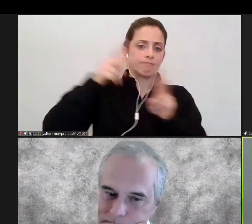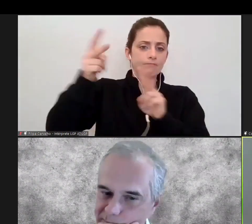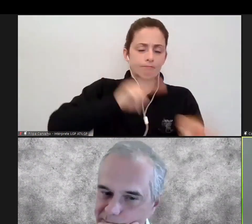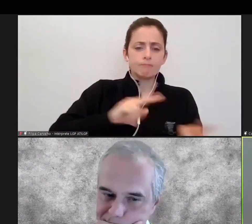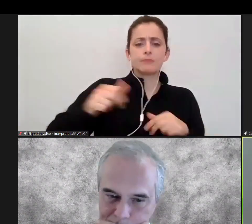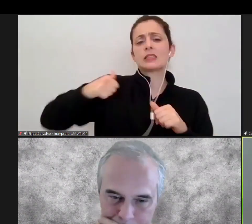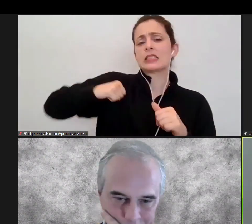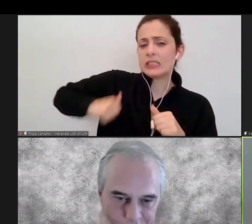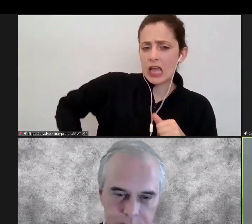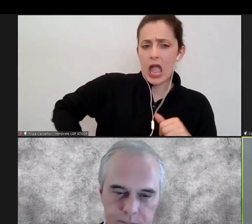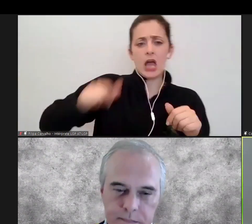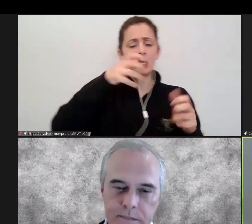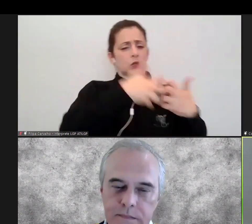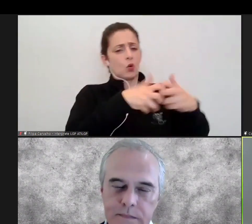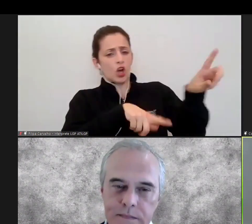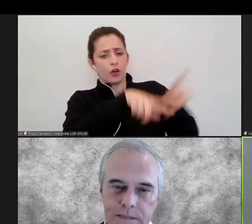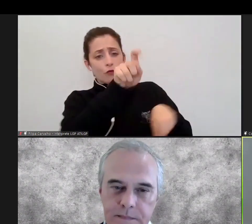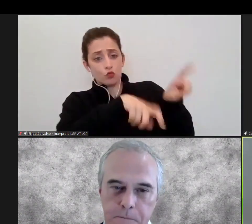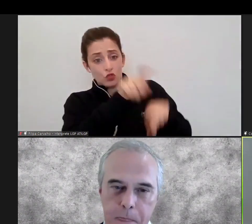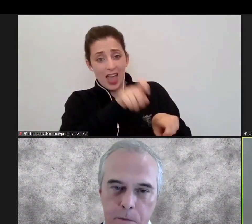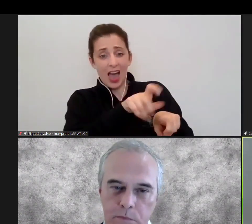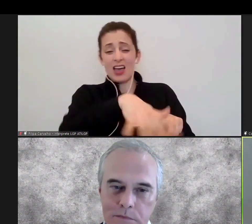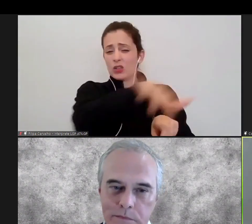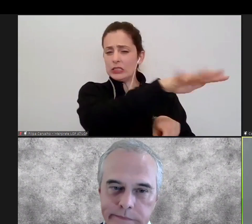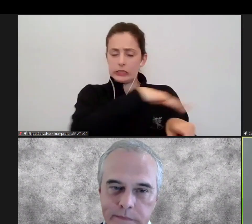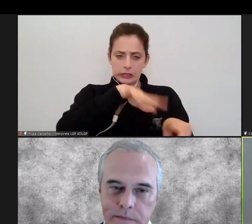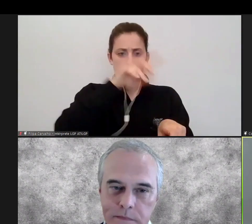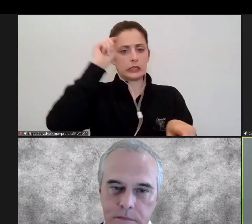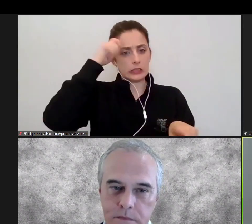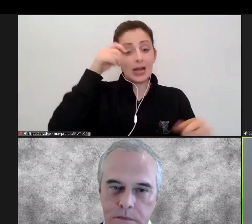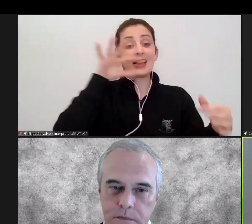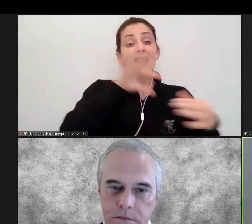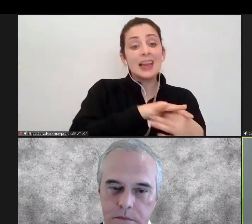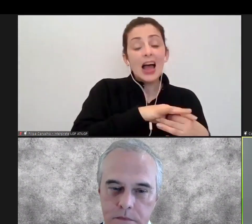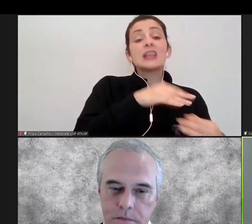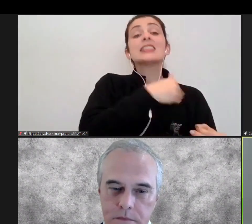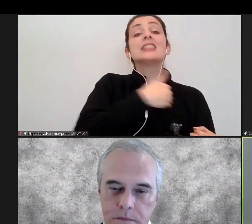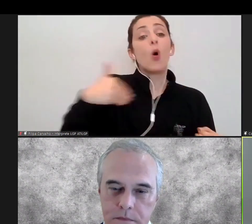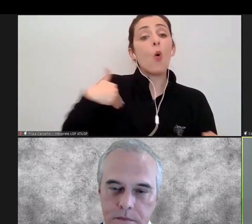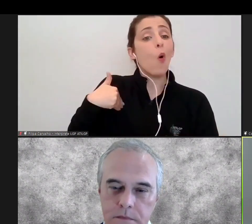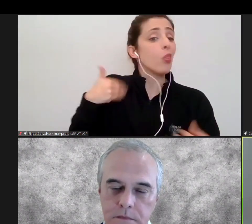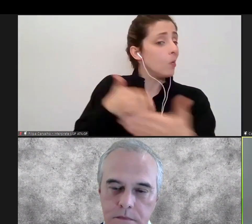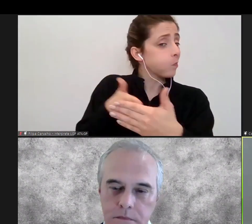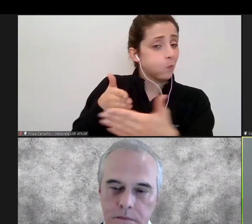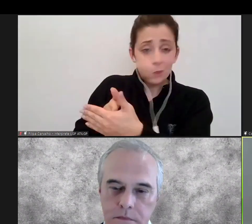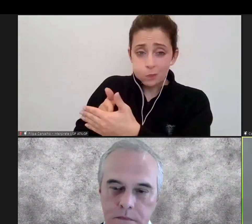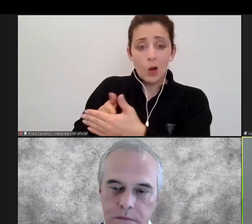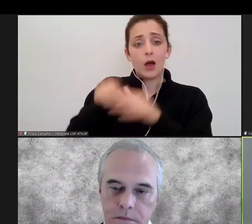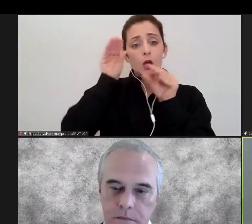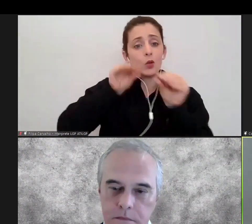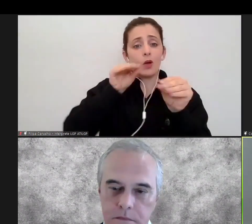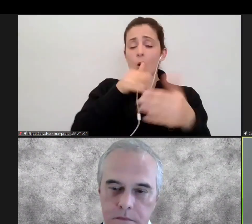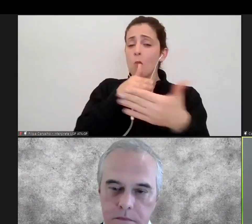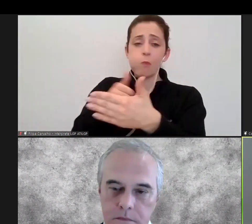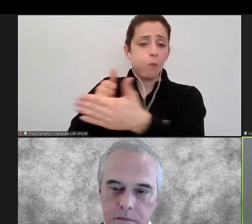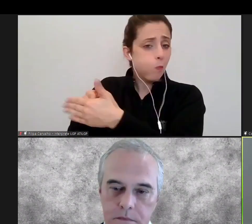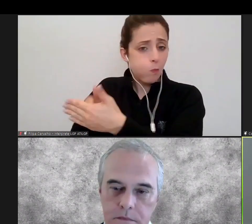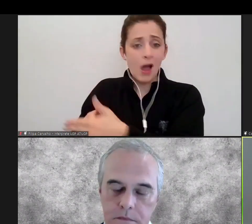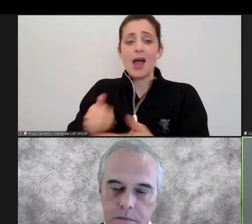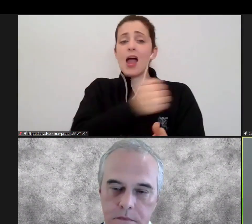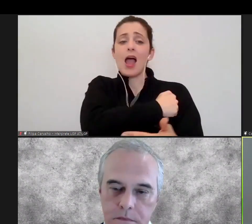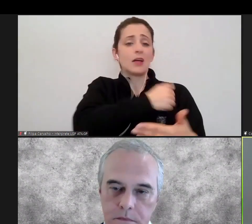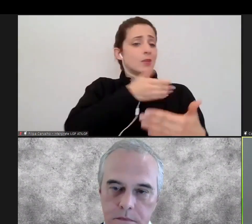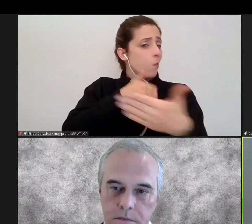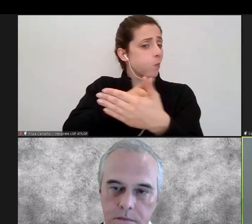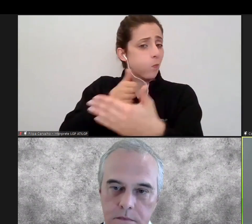e refugiados, não é? Que são as desigualdades no acesso à saúde, à educação, à habitação, e que afetam em grande